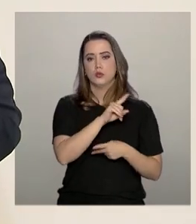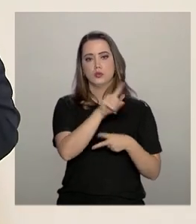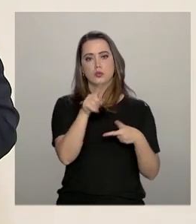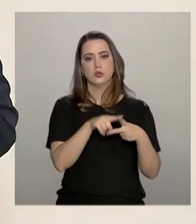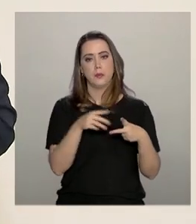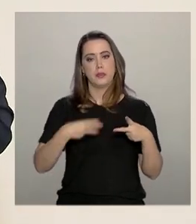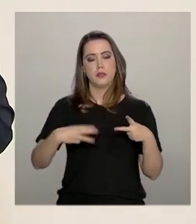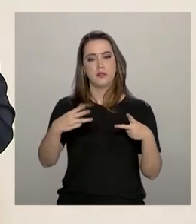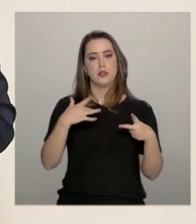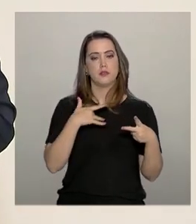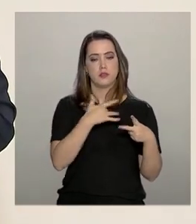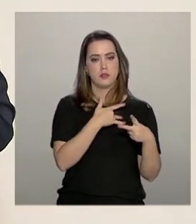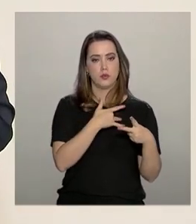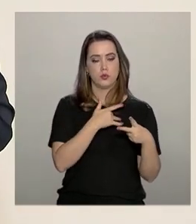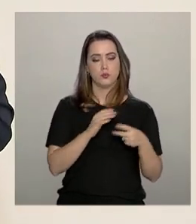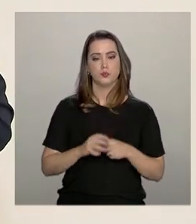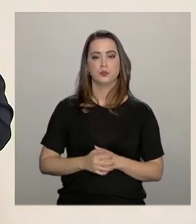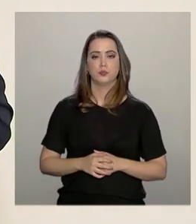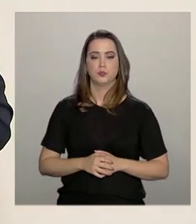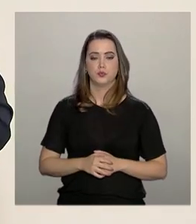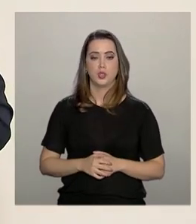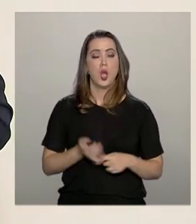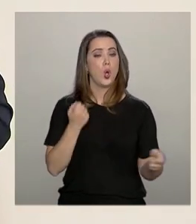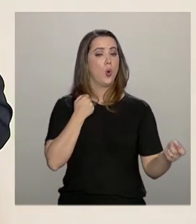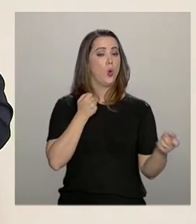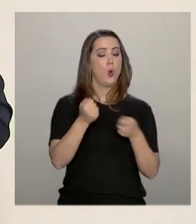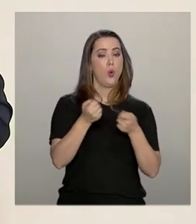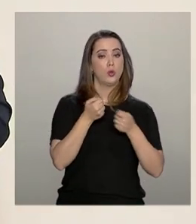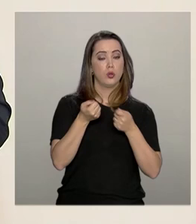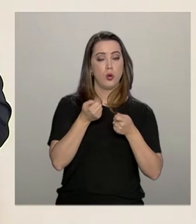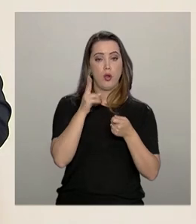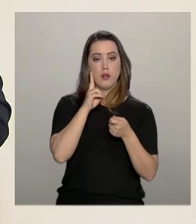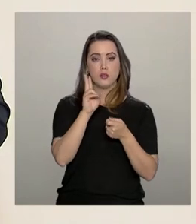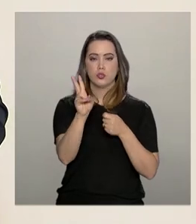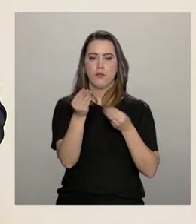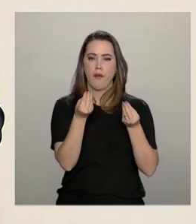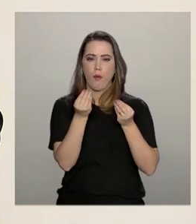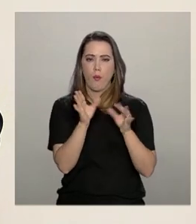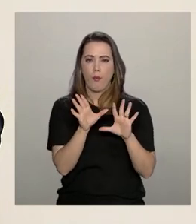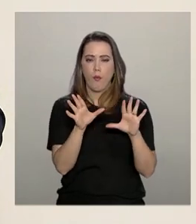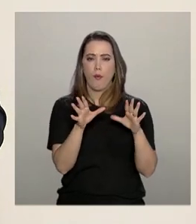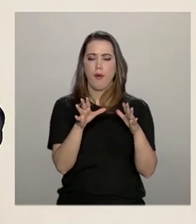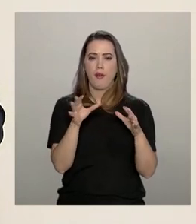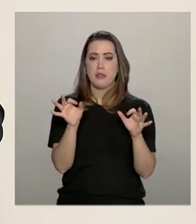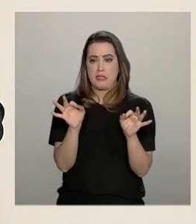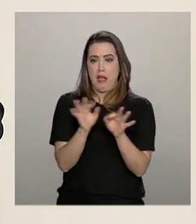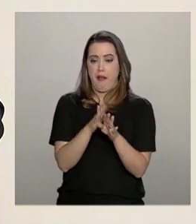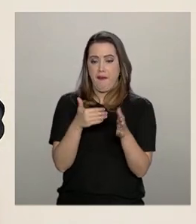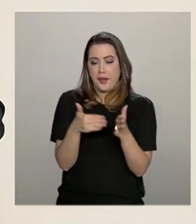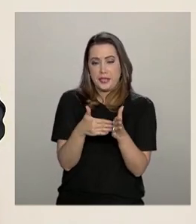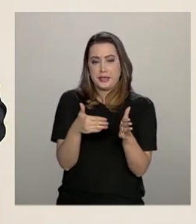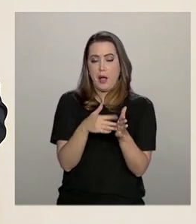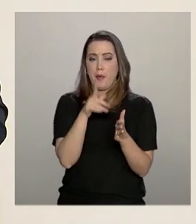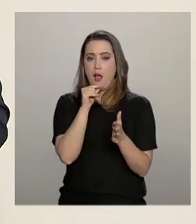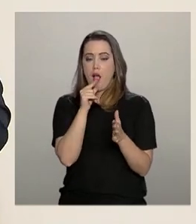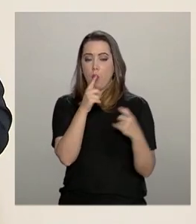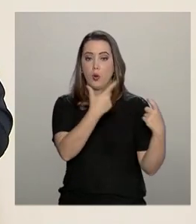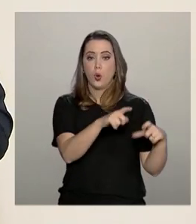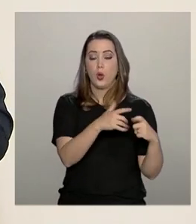Ministério da Saúde. Monitoramento da interrupção da captação de água para partes da